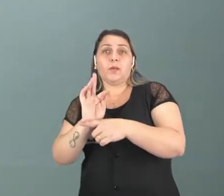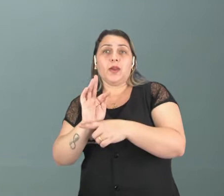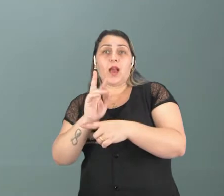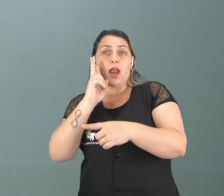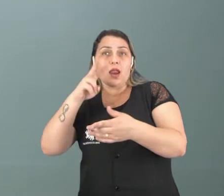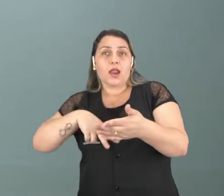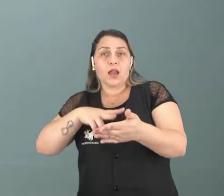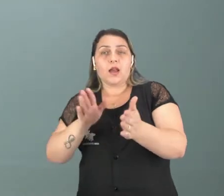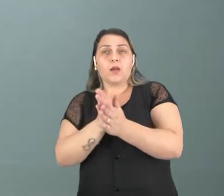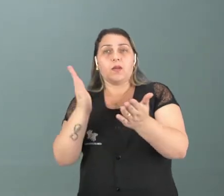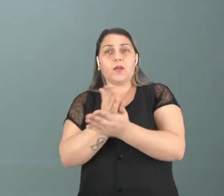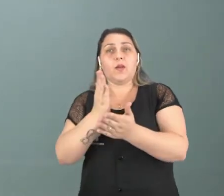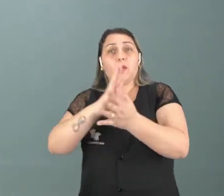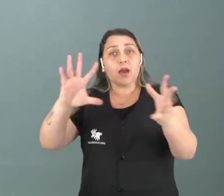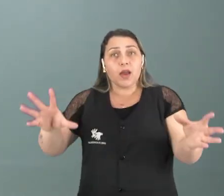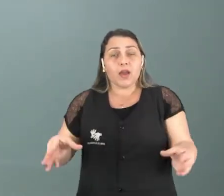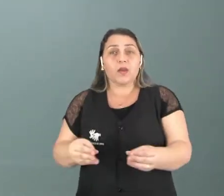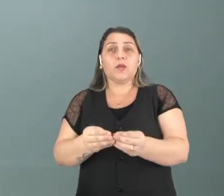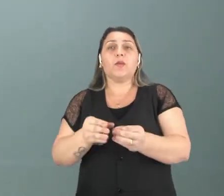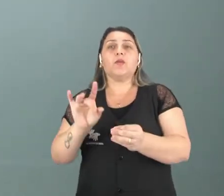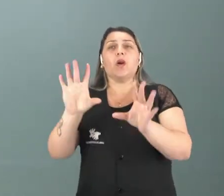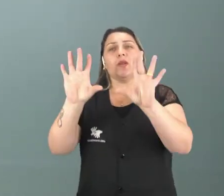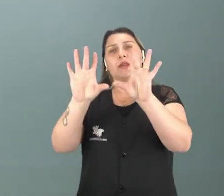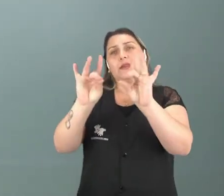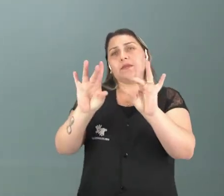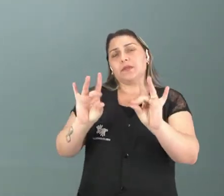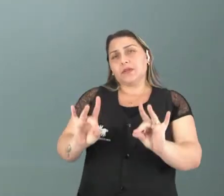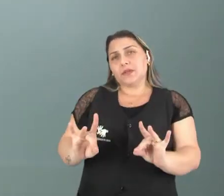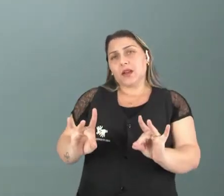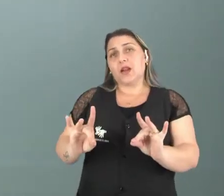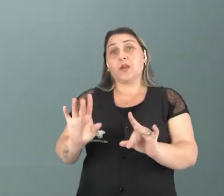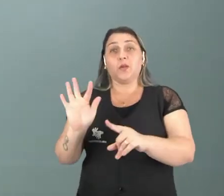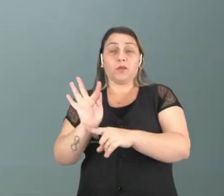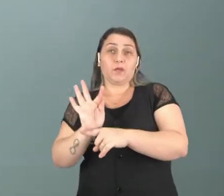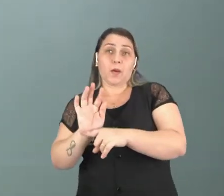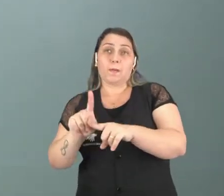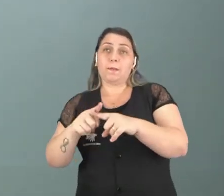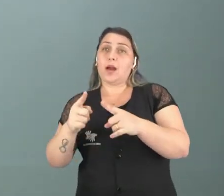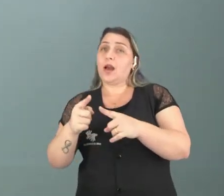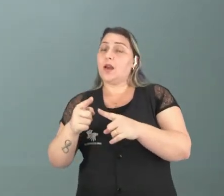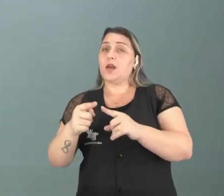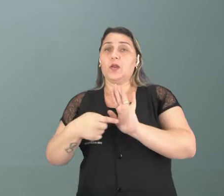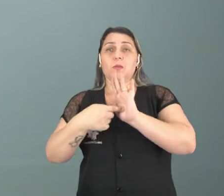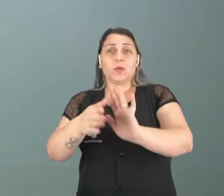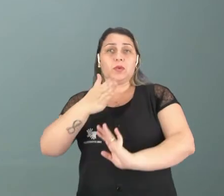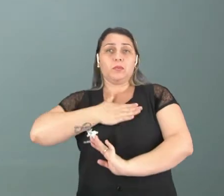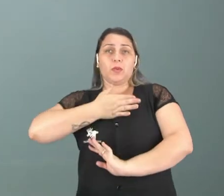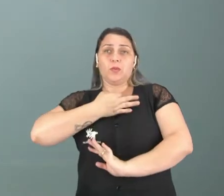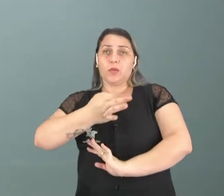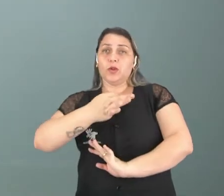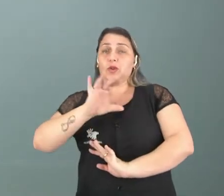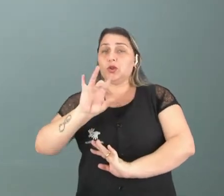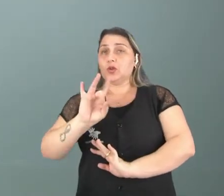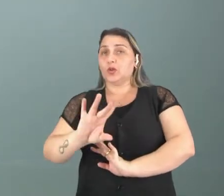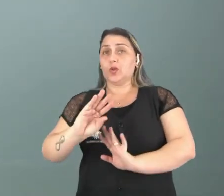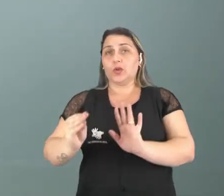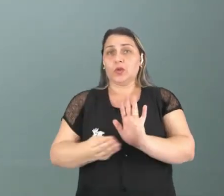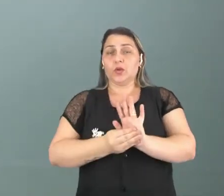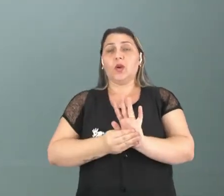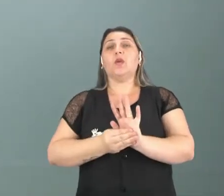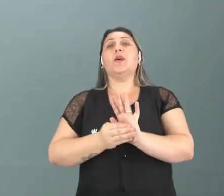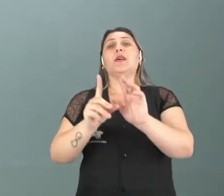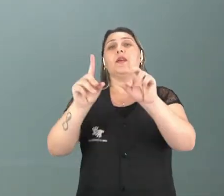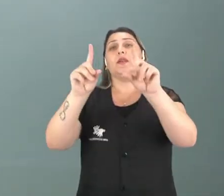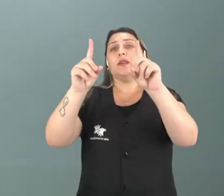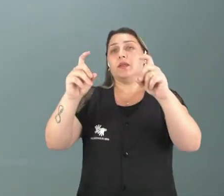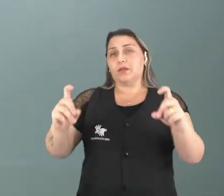resumo, ele já se prende a detalhes sobre aquela obra, aquele filme, mas eu não exponho a minha opinião. Eu só coloco fatos